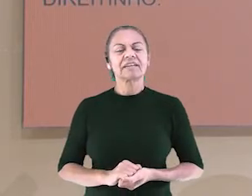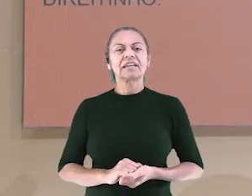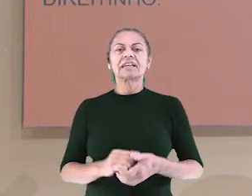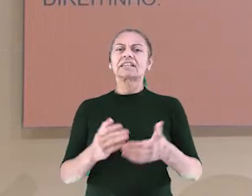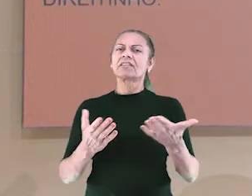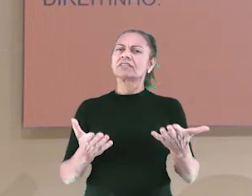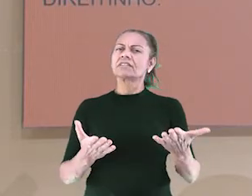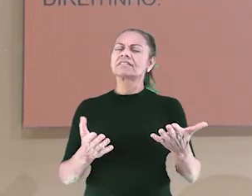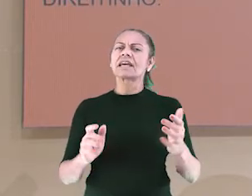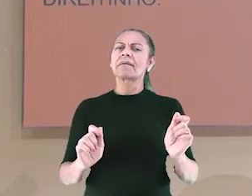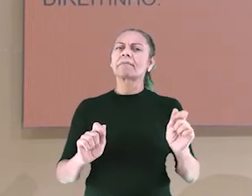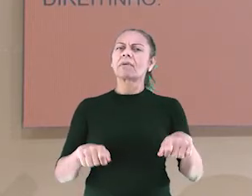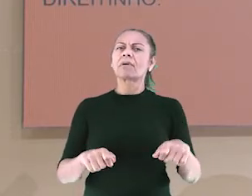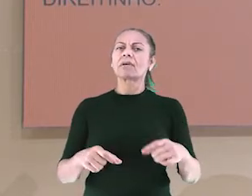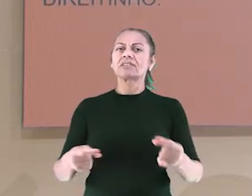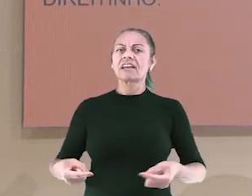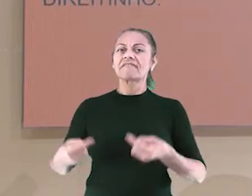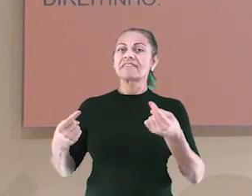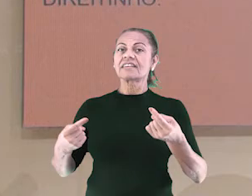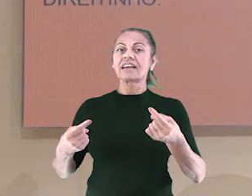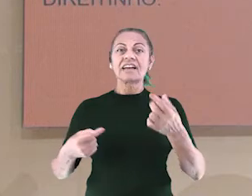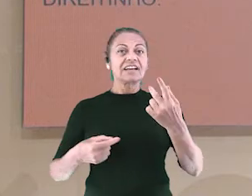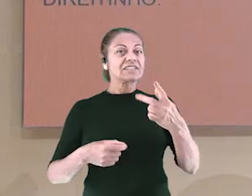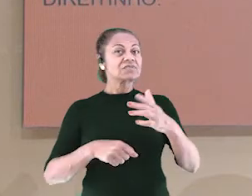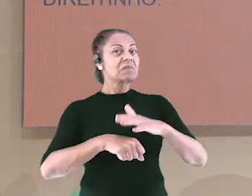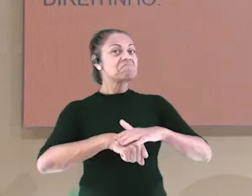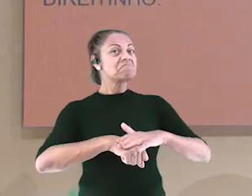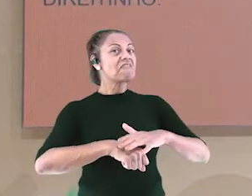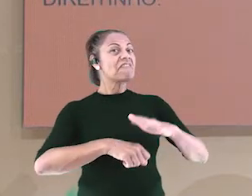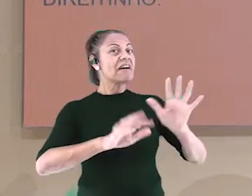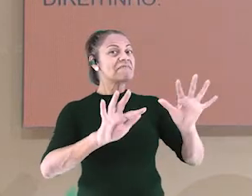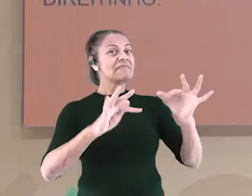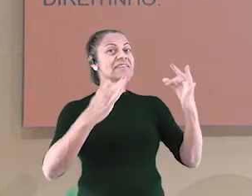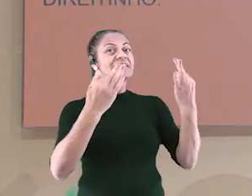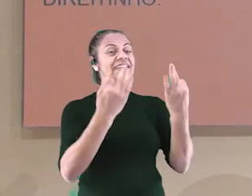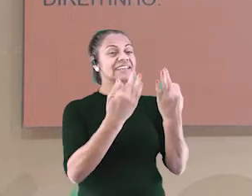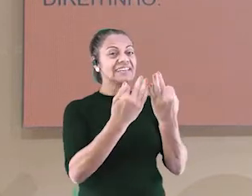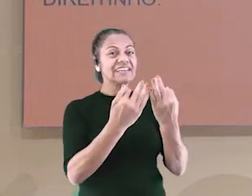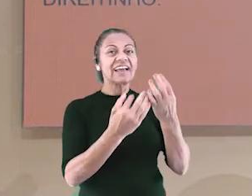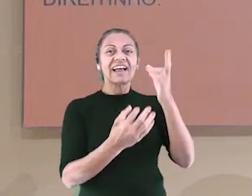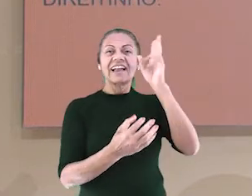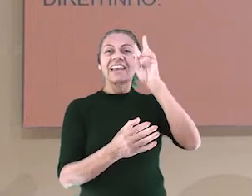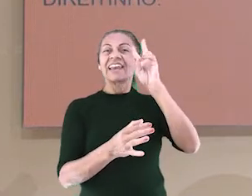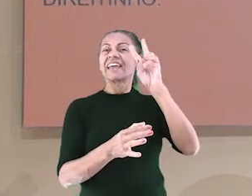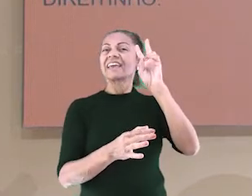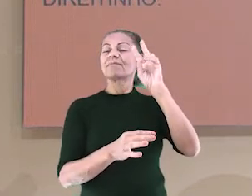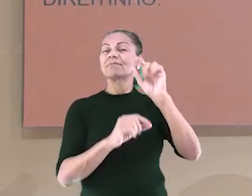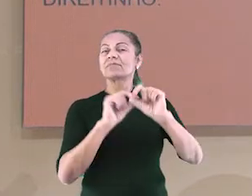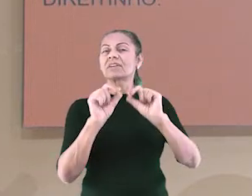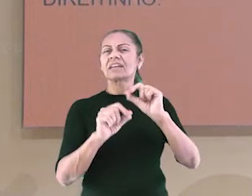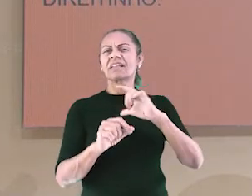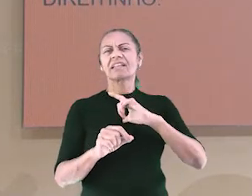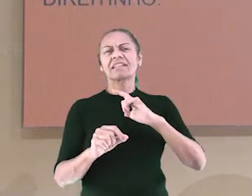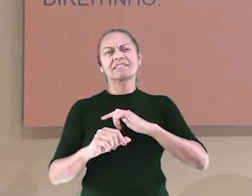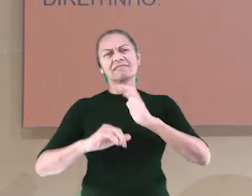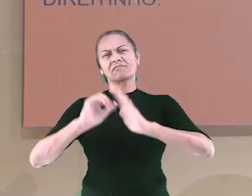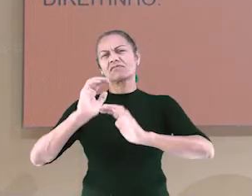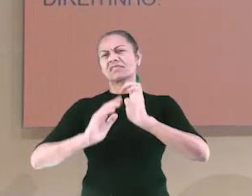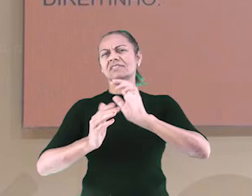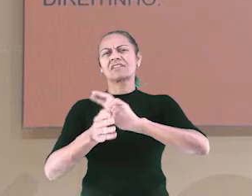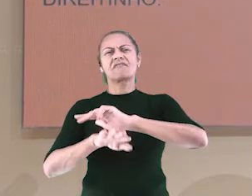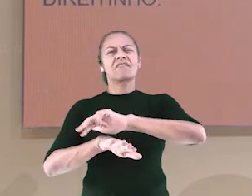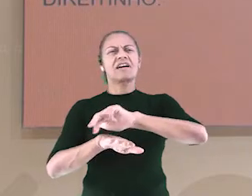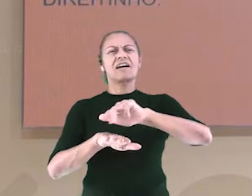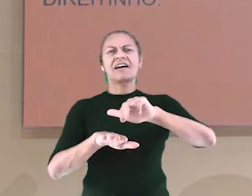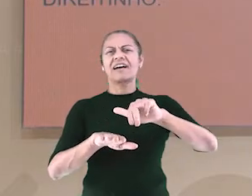próprias adivinhações. Você pode desafiar sua família. Lembre-se que existem várias profissões e que você pode